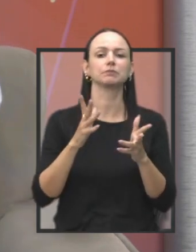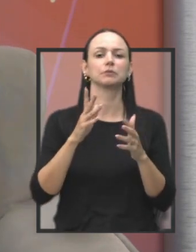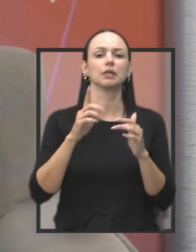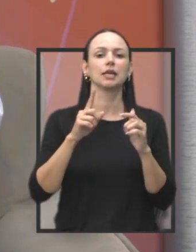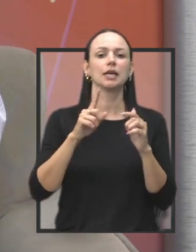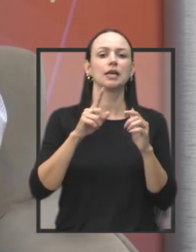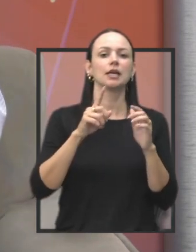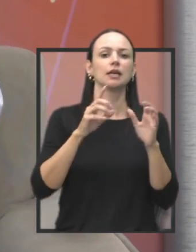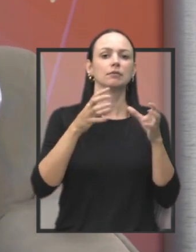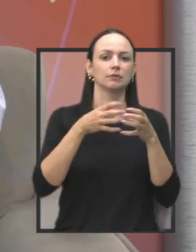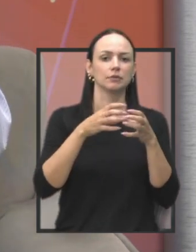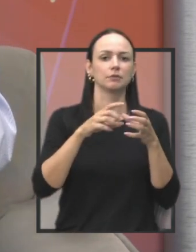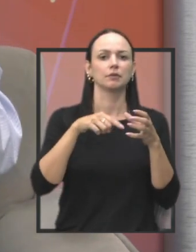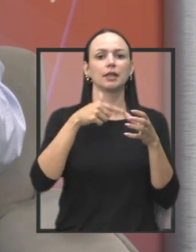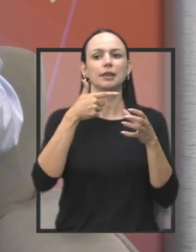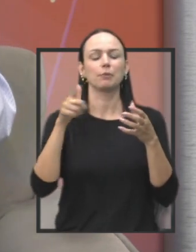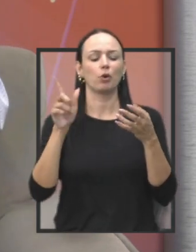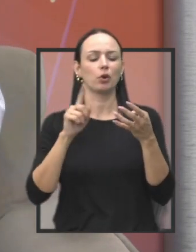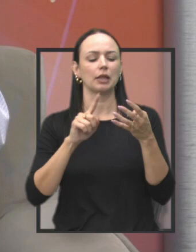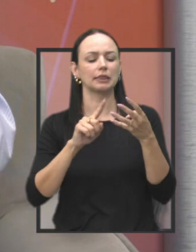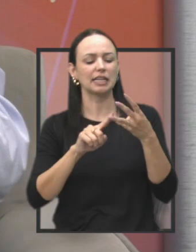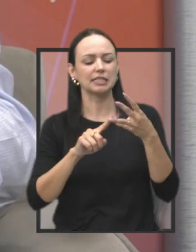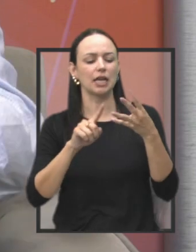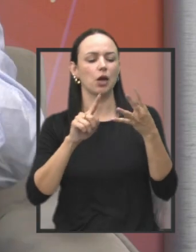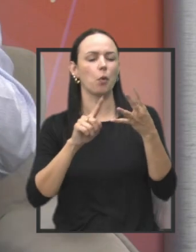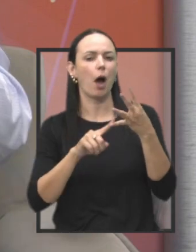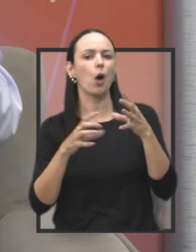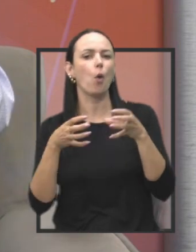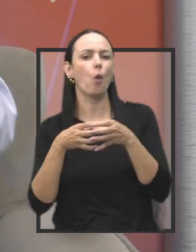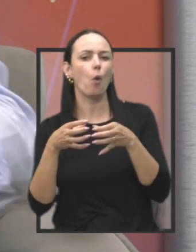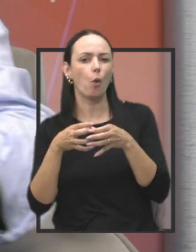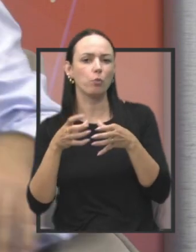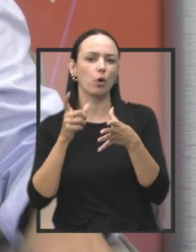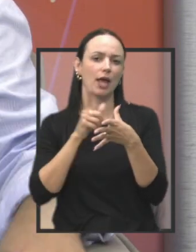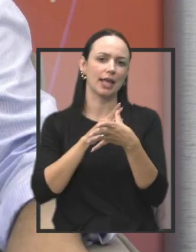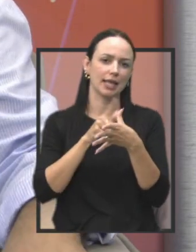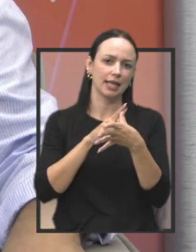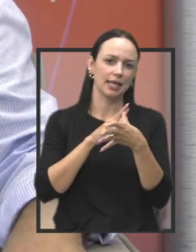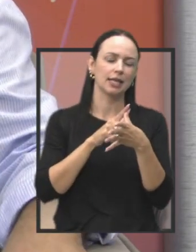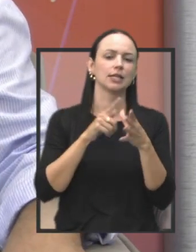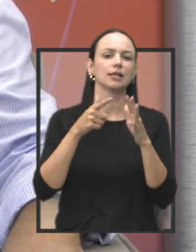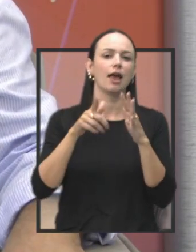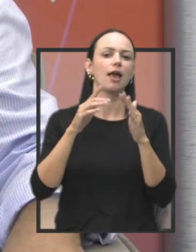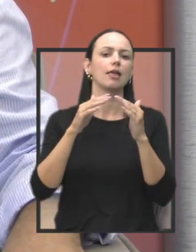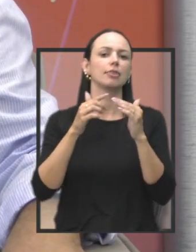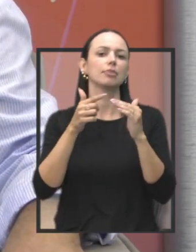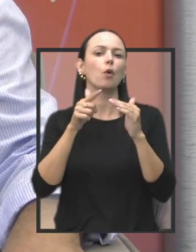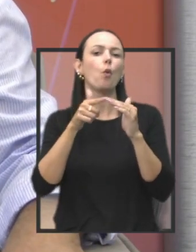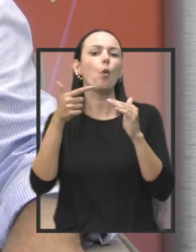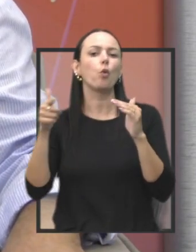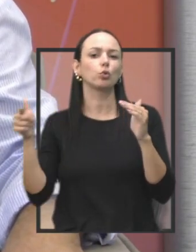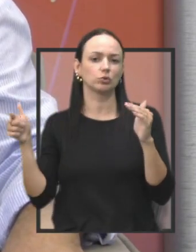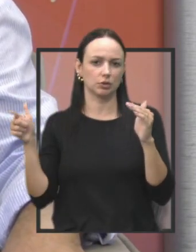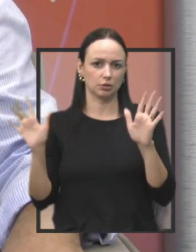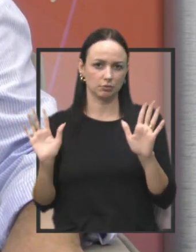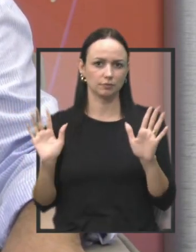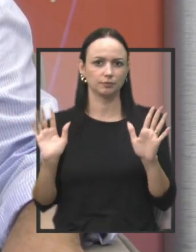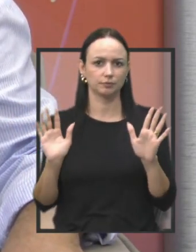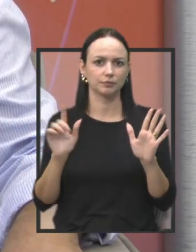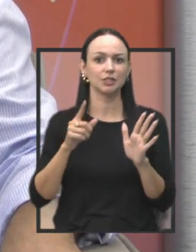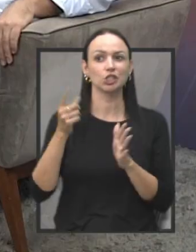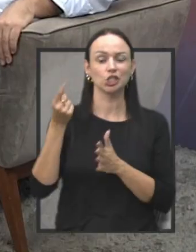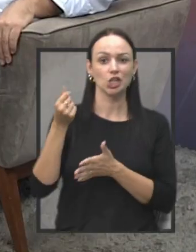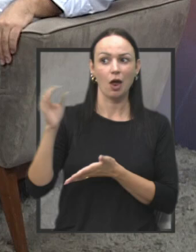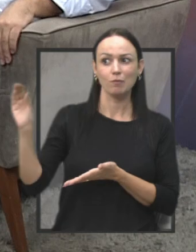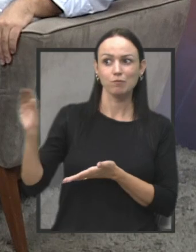para terceiro, quarto lote e quinto lote de restituição. Então, é um dinheiro que sempre vem em